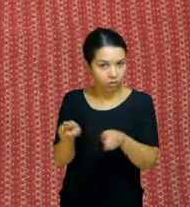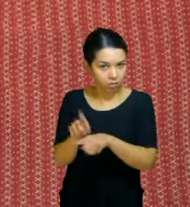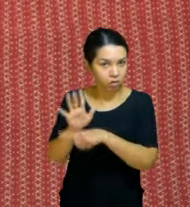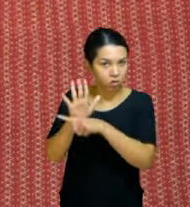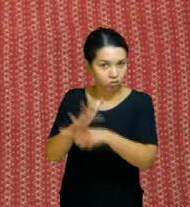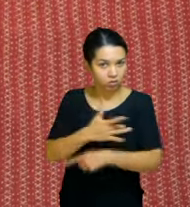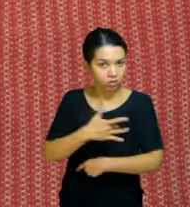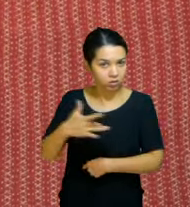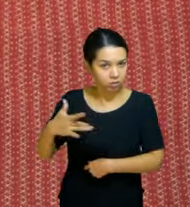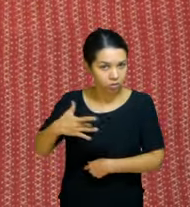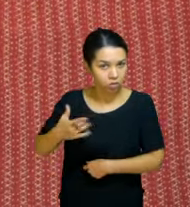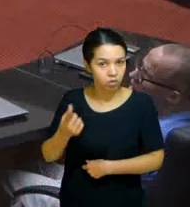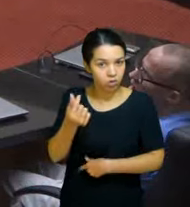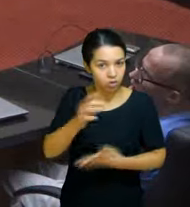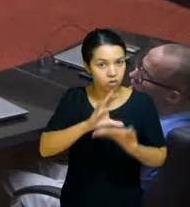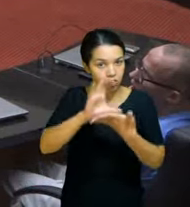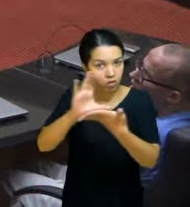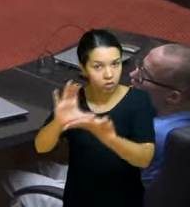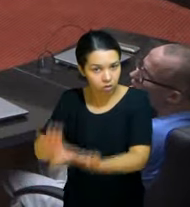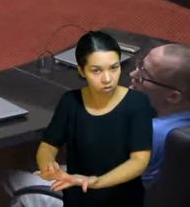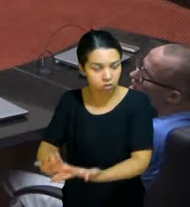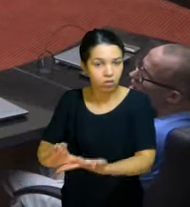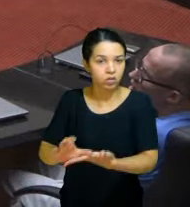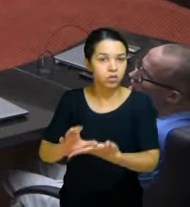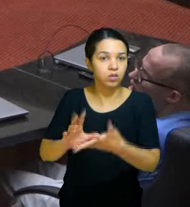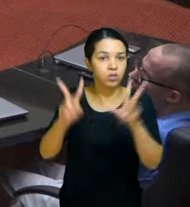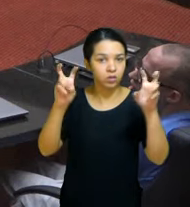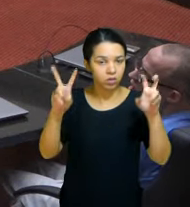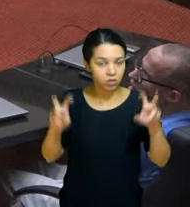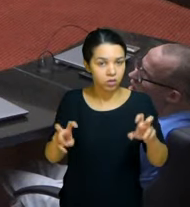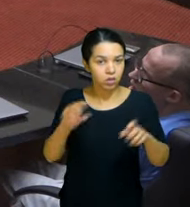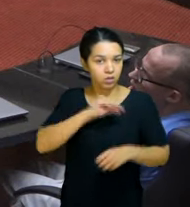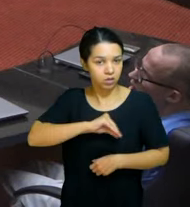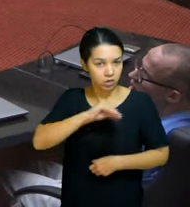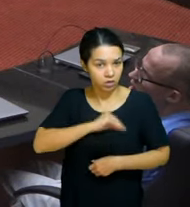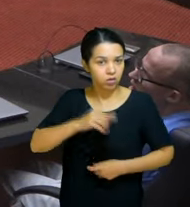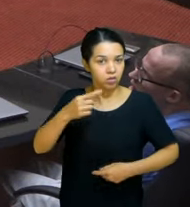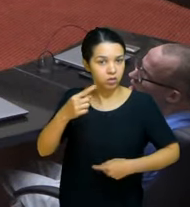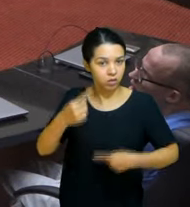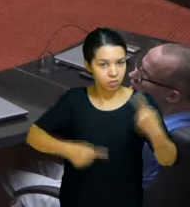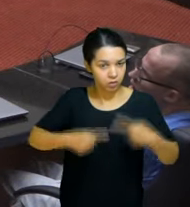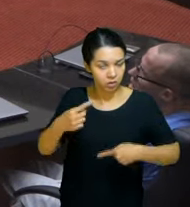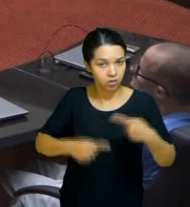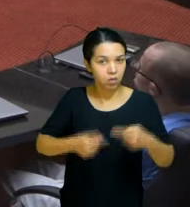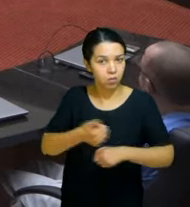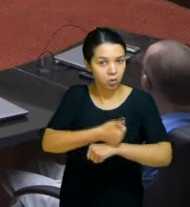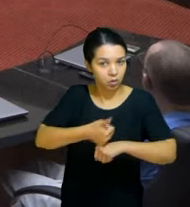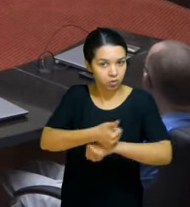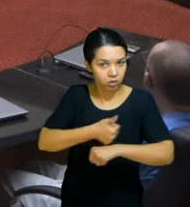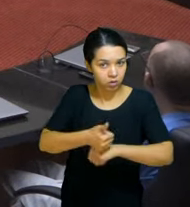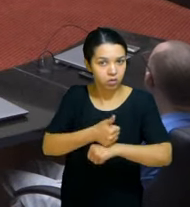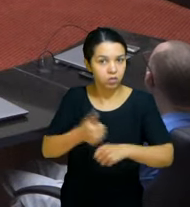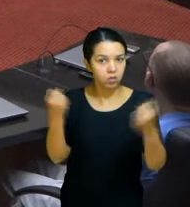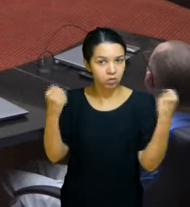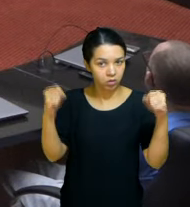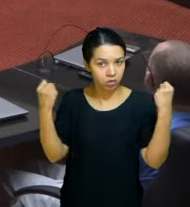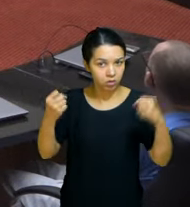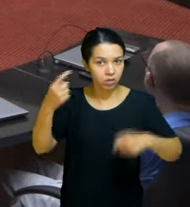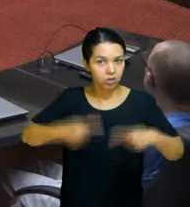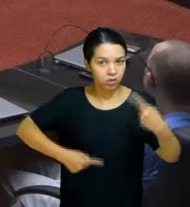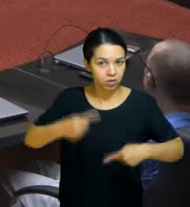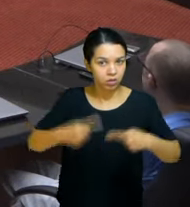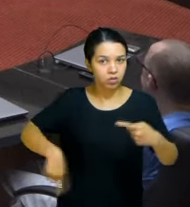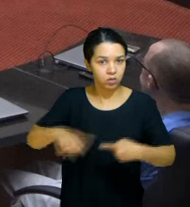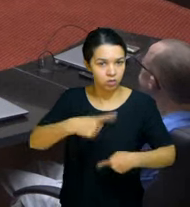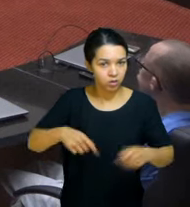Se for para falar de recursos, se for para falar de questões salariais, que vamos debater também e colocar os profissionais de educação física nesse debate, para que a